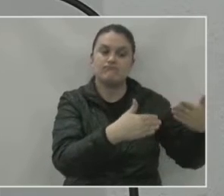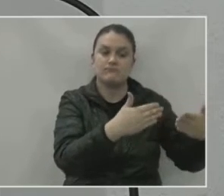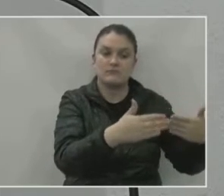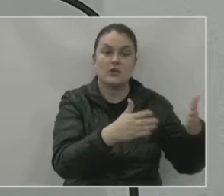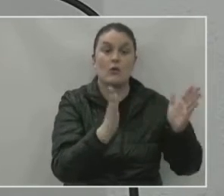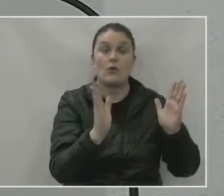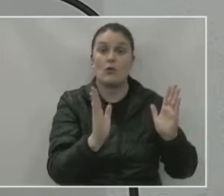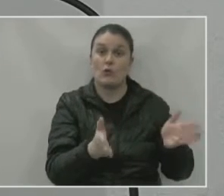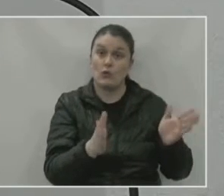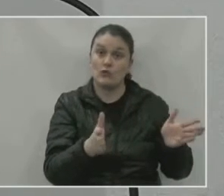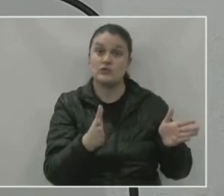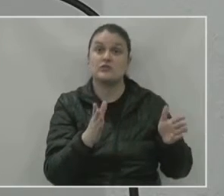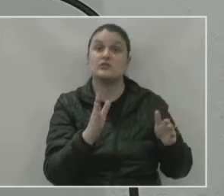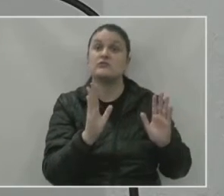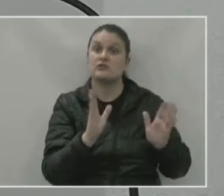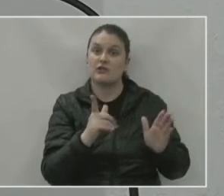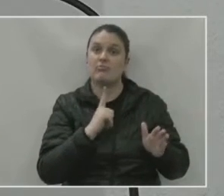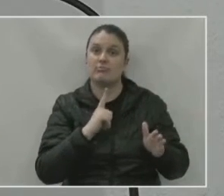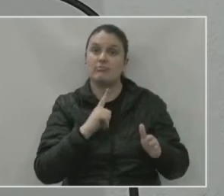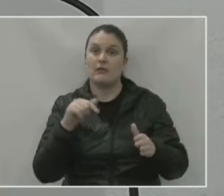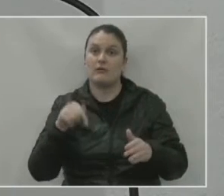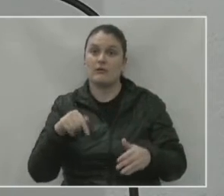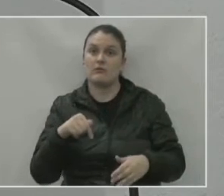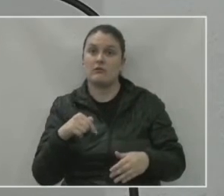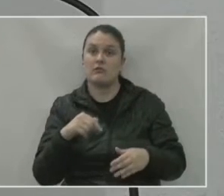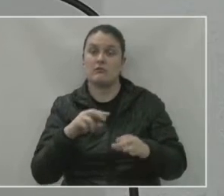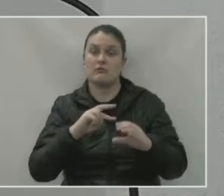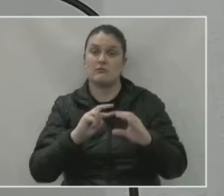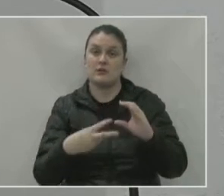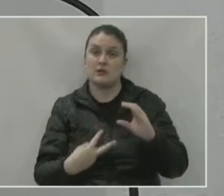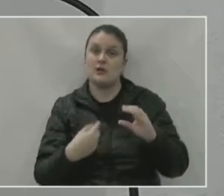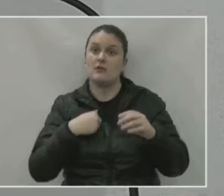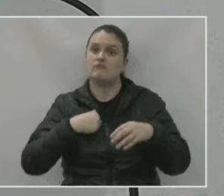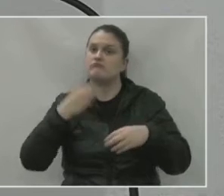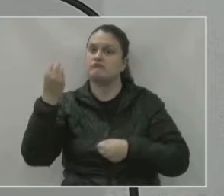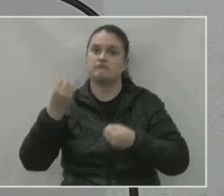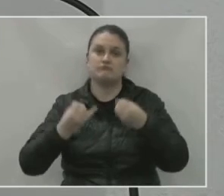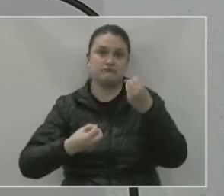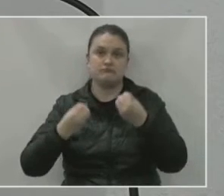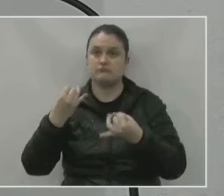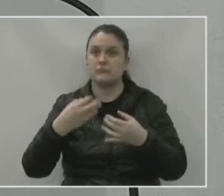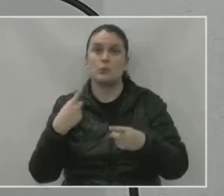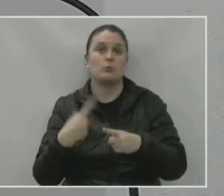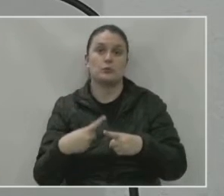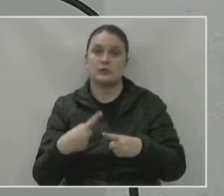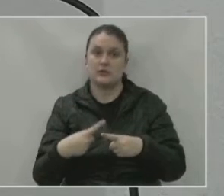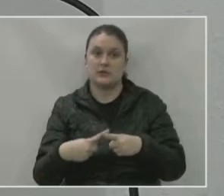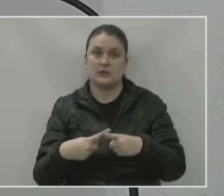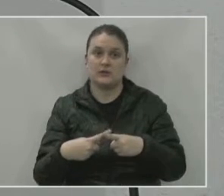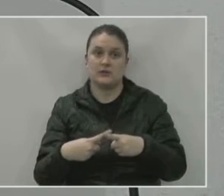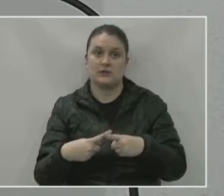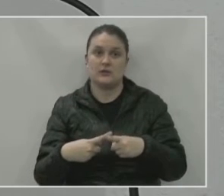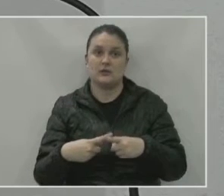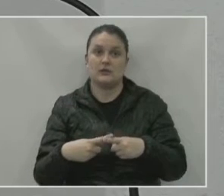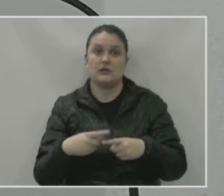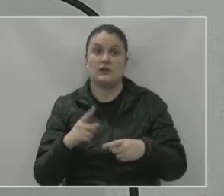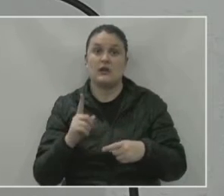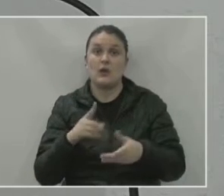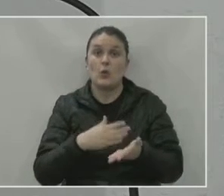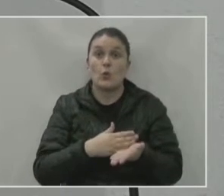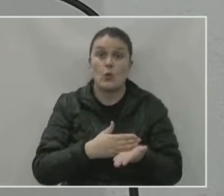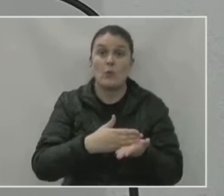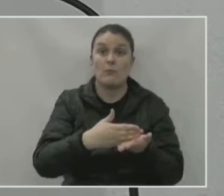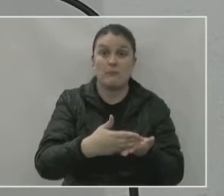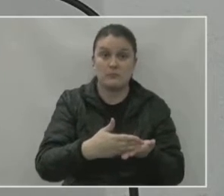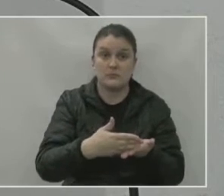hoje, então, provavelmente já esteja aqui na Câmara, né, e eu explanando o porquê disso. Claro que isso é um pontapé